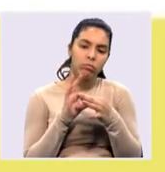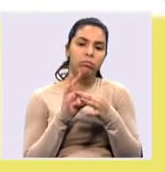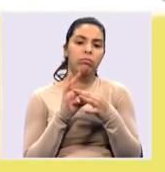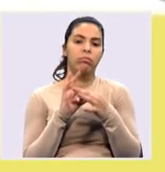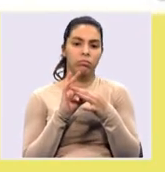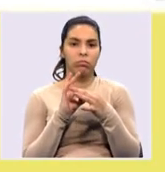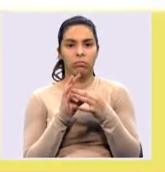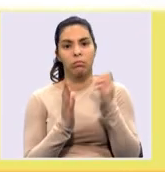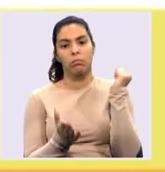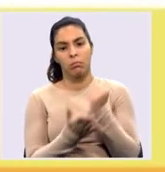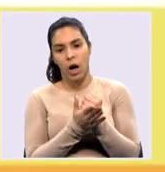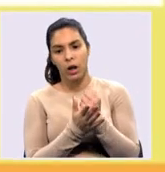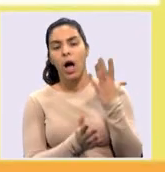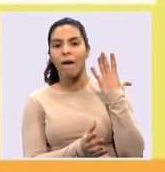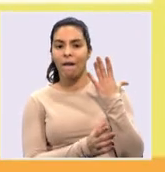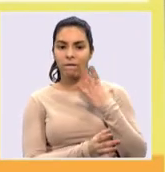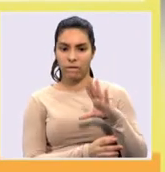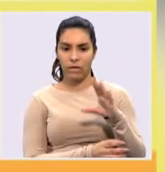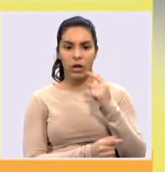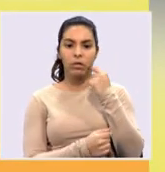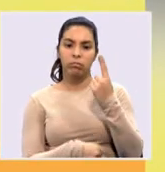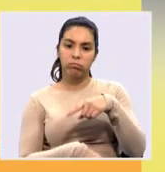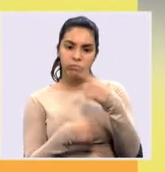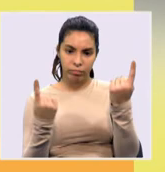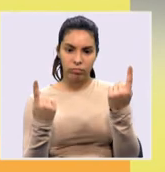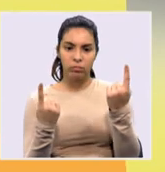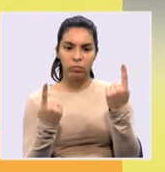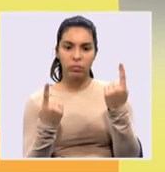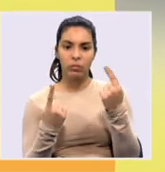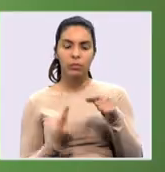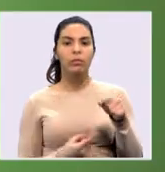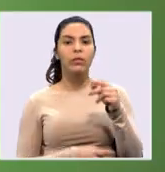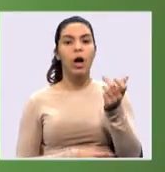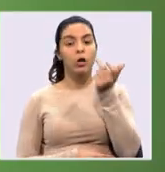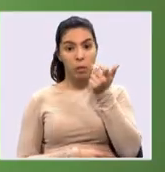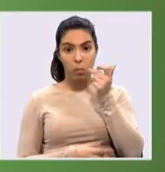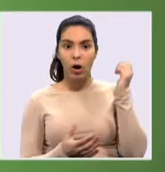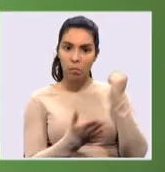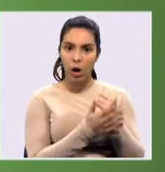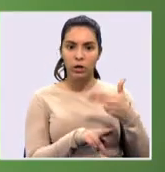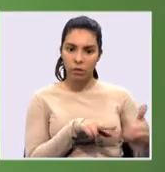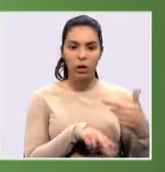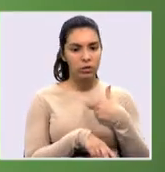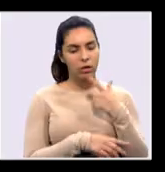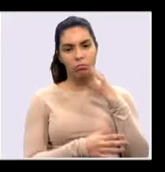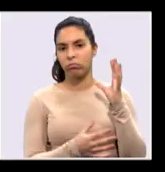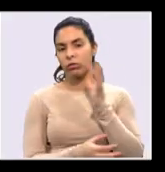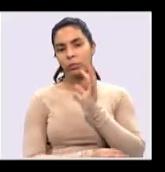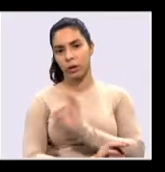que esteja de acordo com aquilo que nós queremos transmitir. E a Superbox foi, sem dúvida, essa